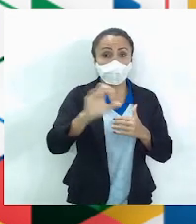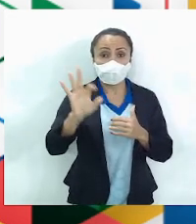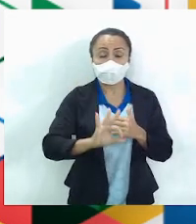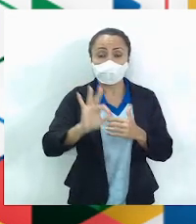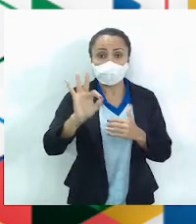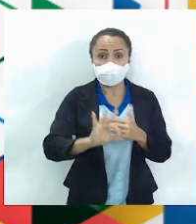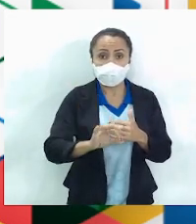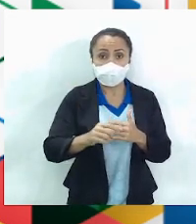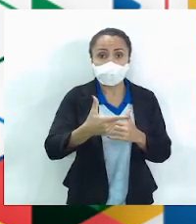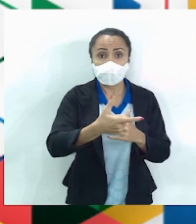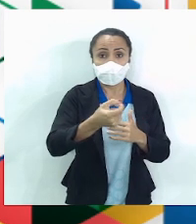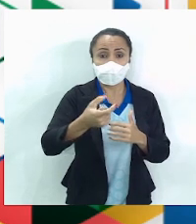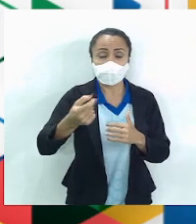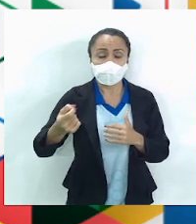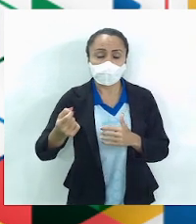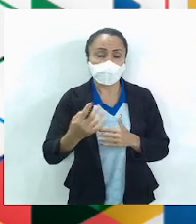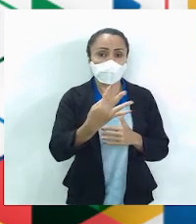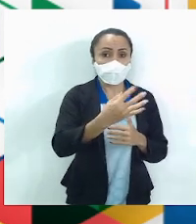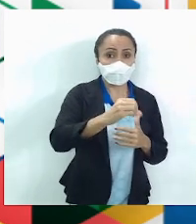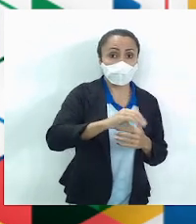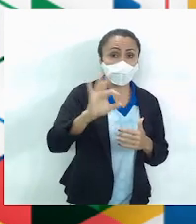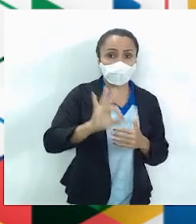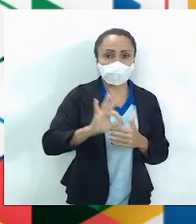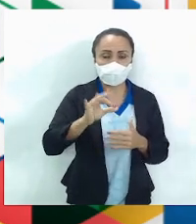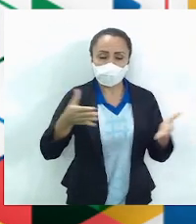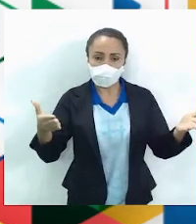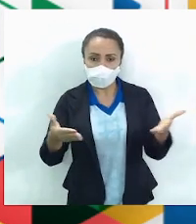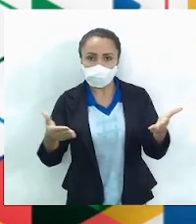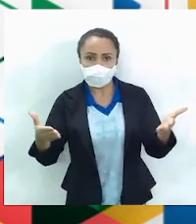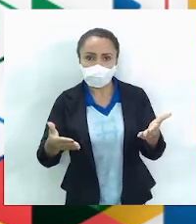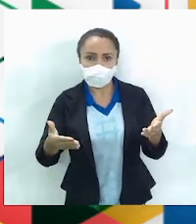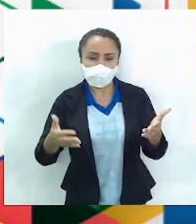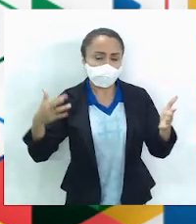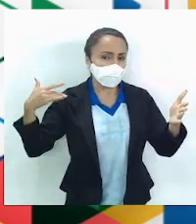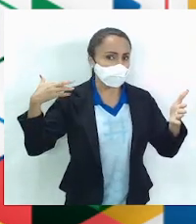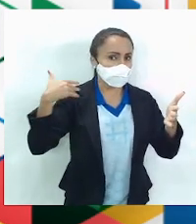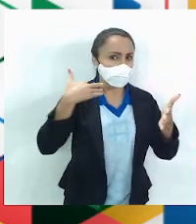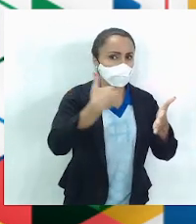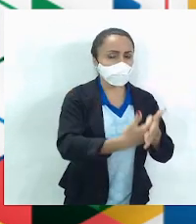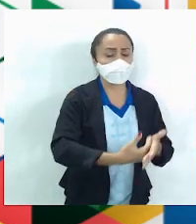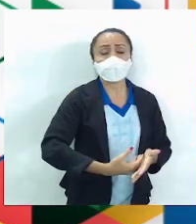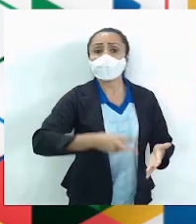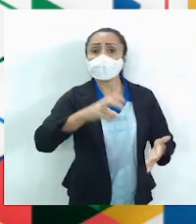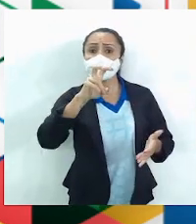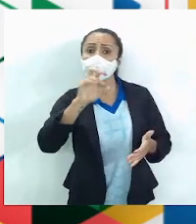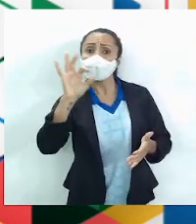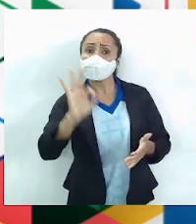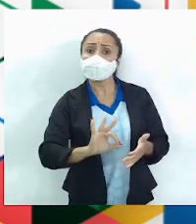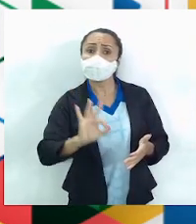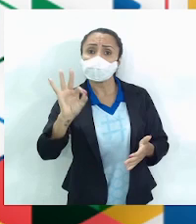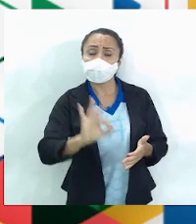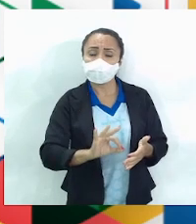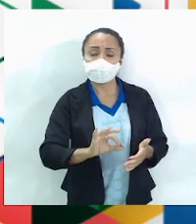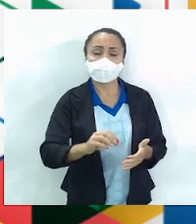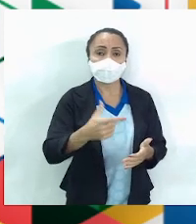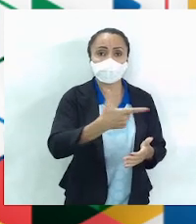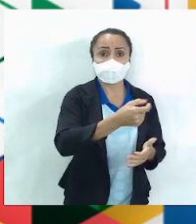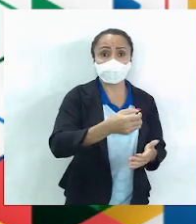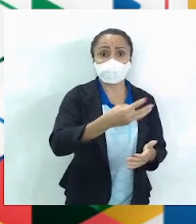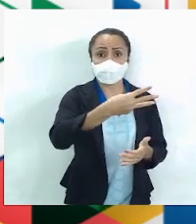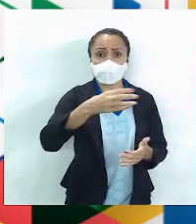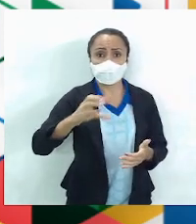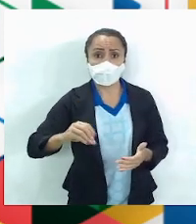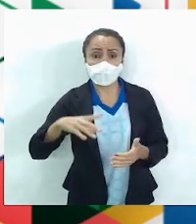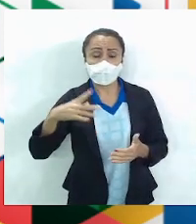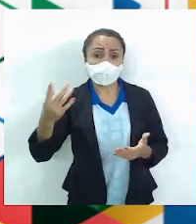2000 para 49% neste ano e deverá atingir 57% em 2030, segundo